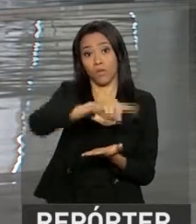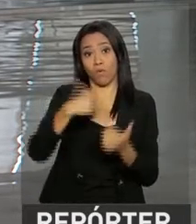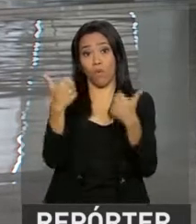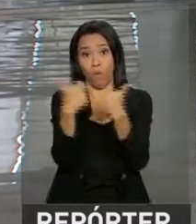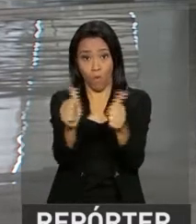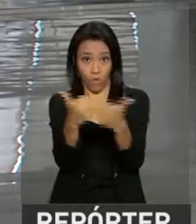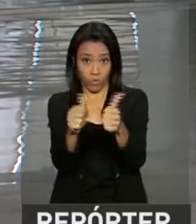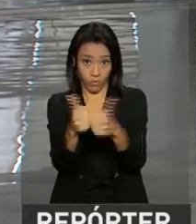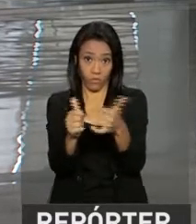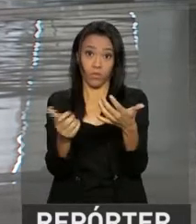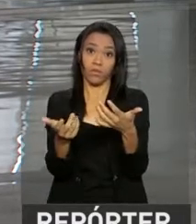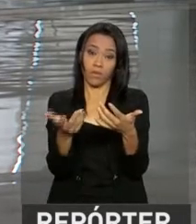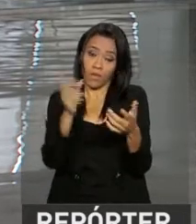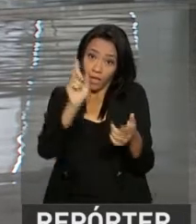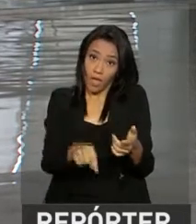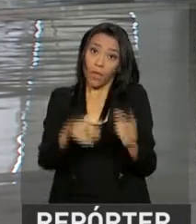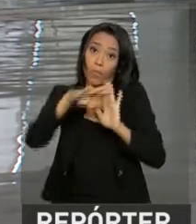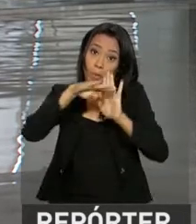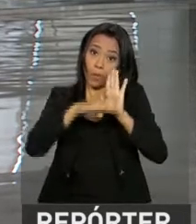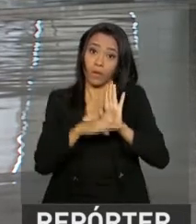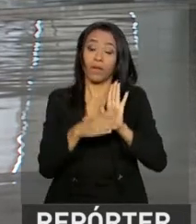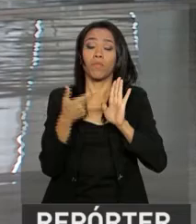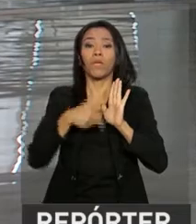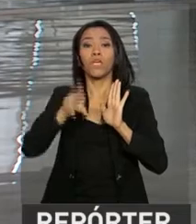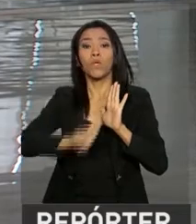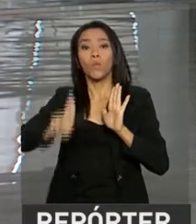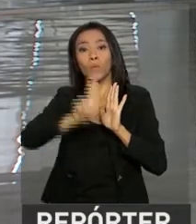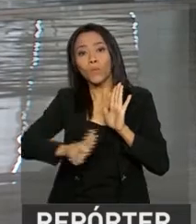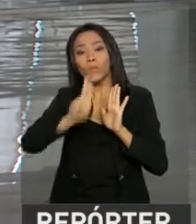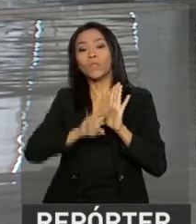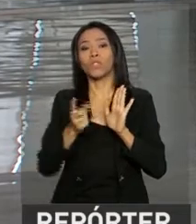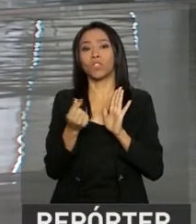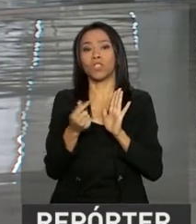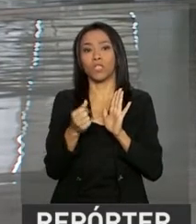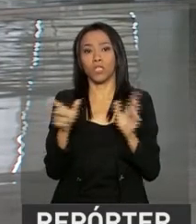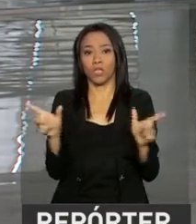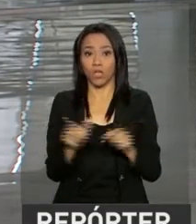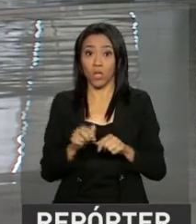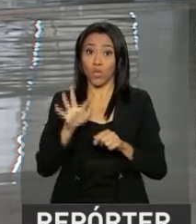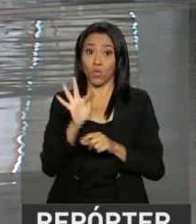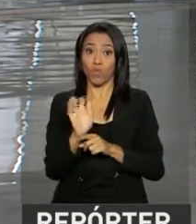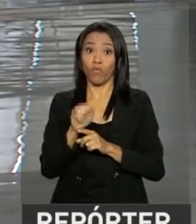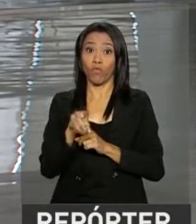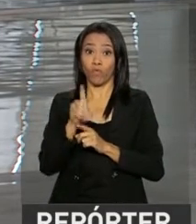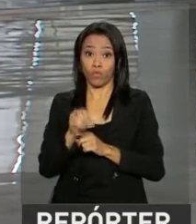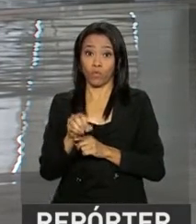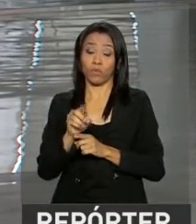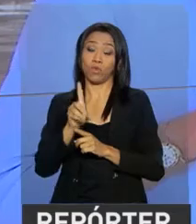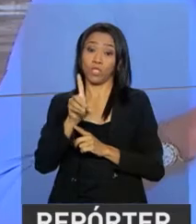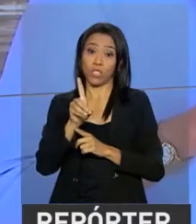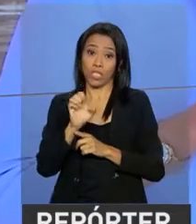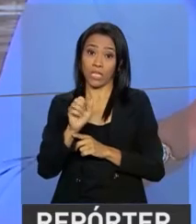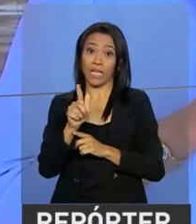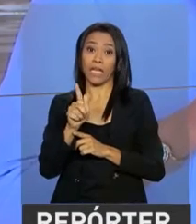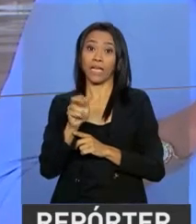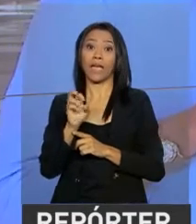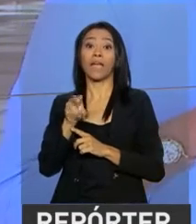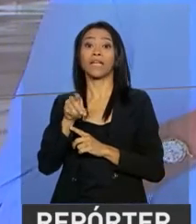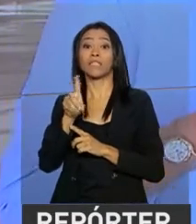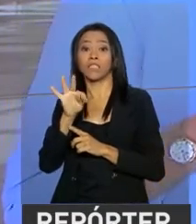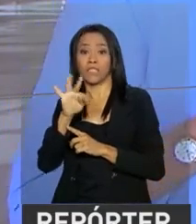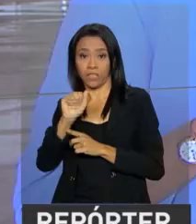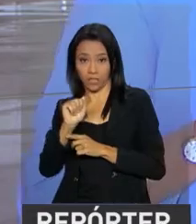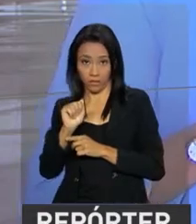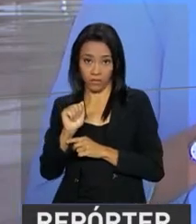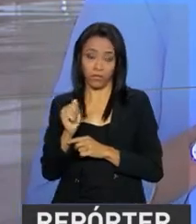transporte que é um programa que usa recursos do fundo de garantia de tempo de serviço leandro obrigado mar pelas